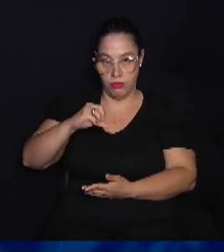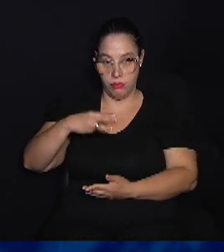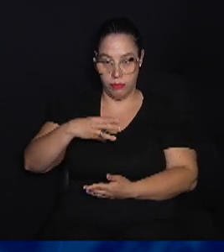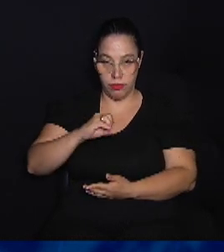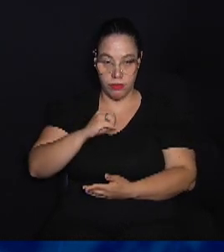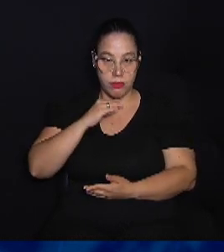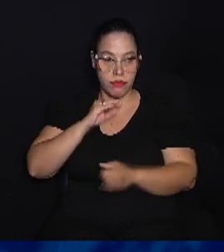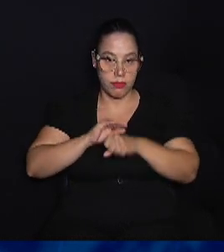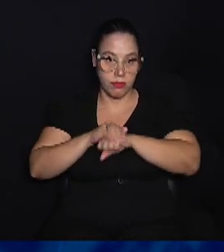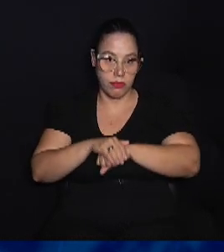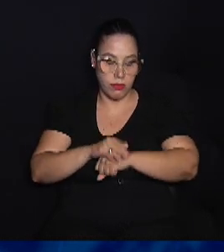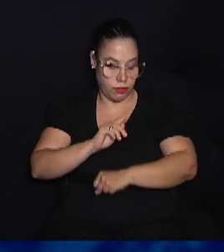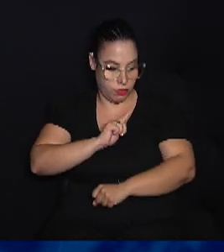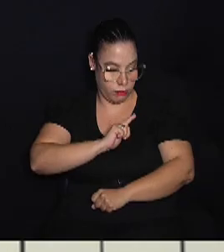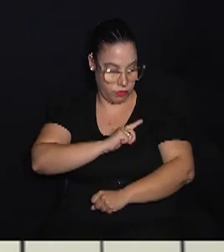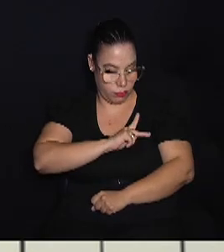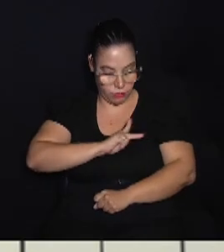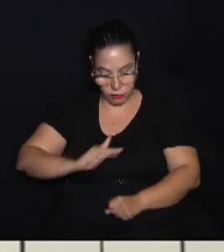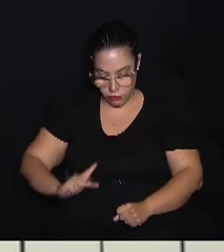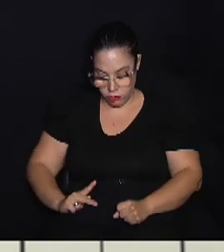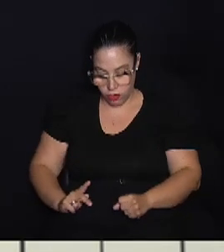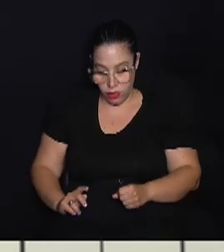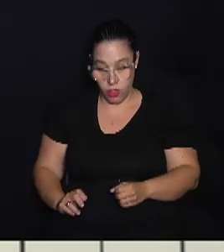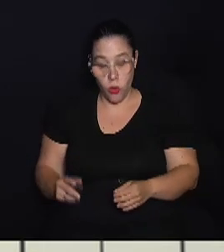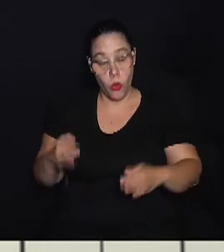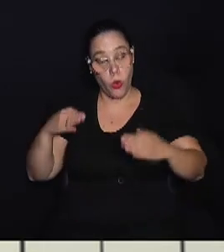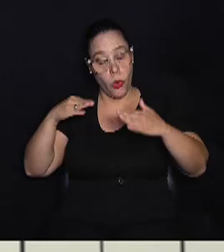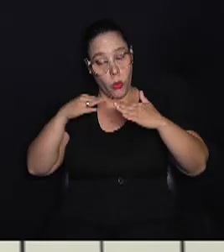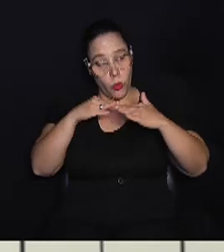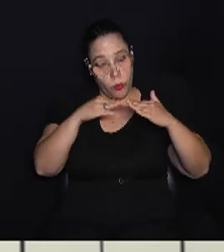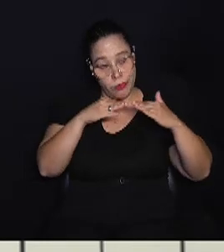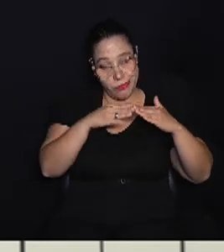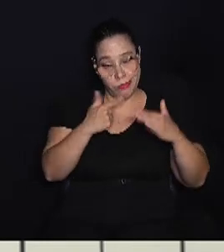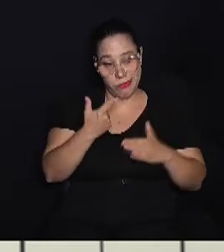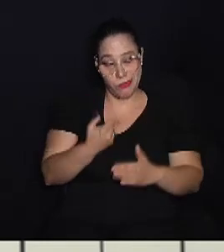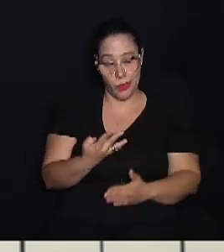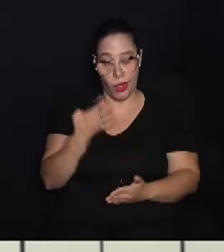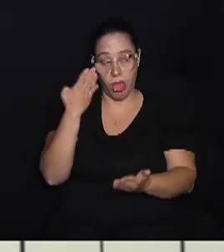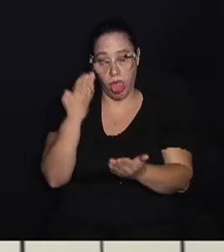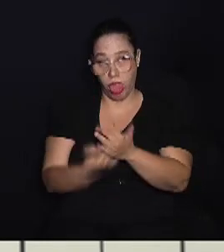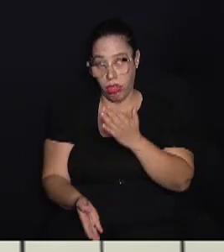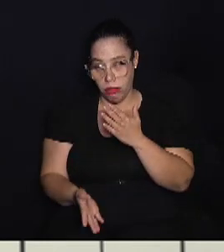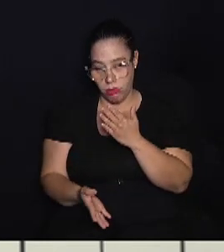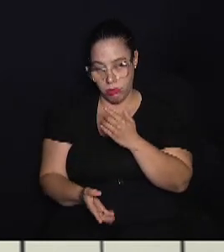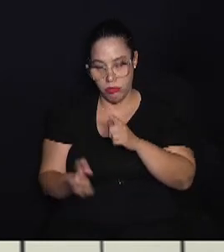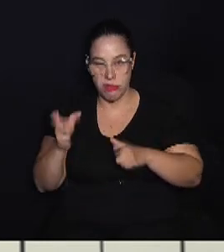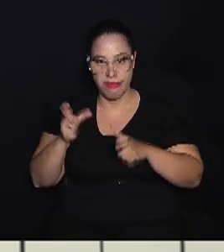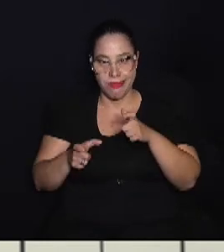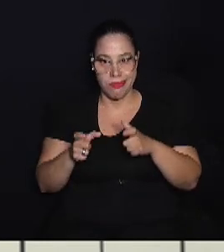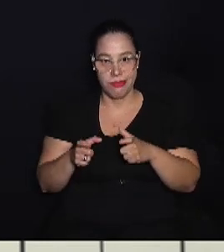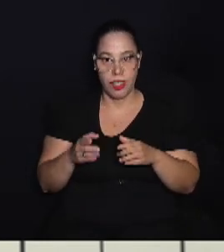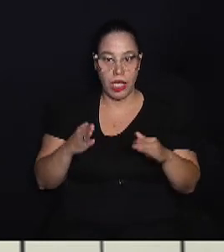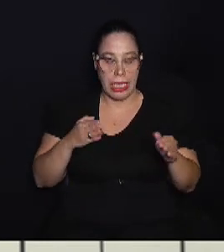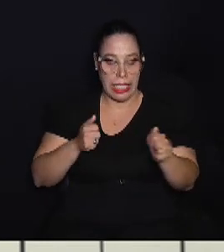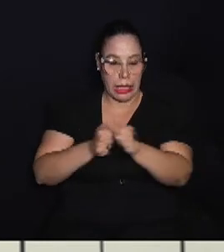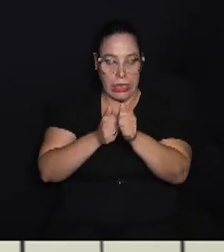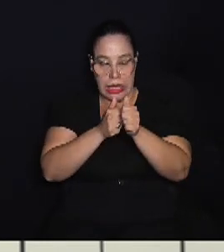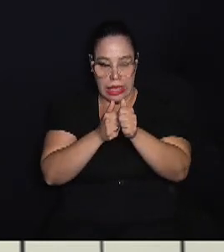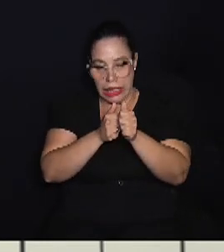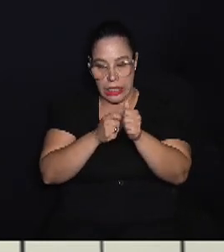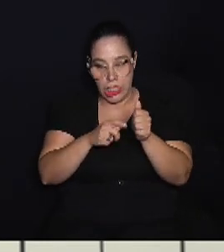A Macaca vem de uma série de 1 empate e 4 derrotas, cada vez mais próxima da zona